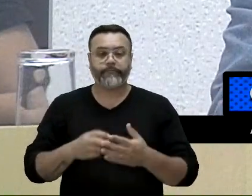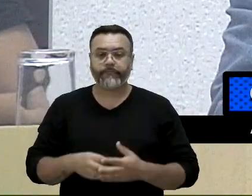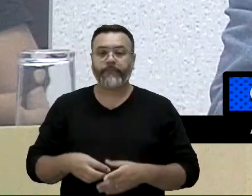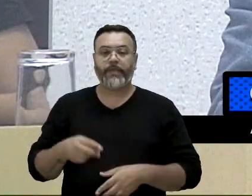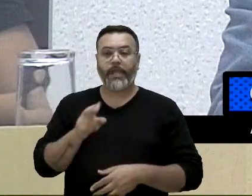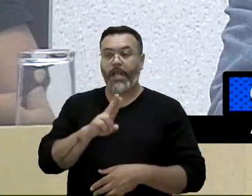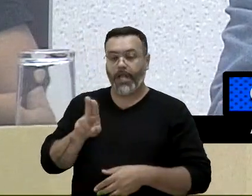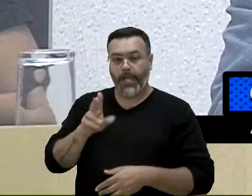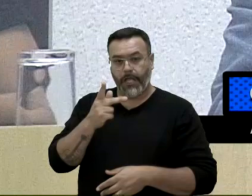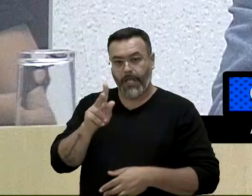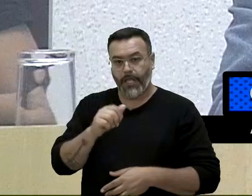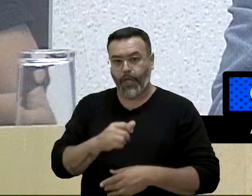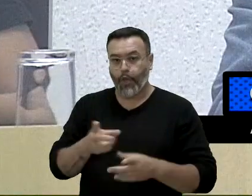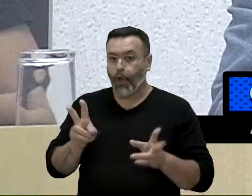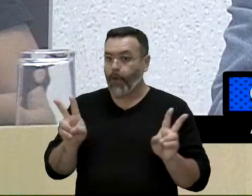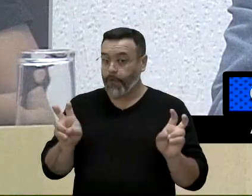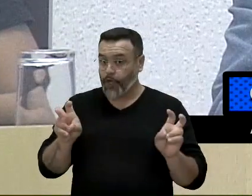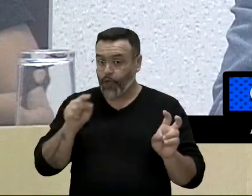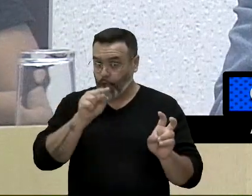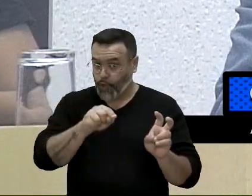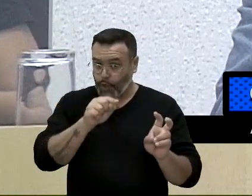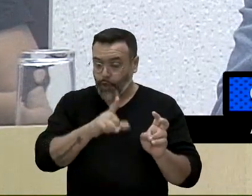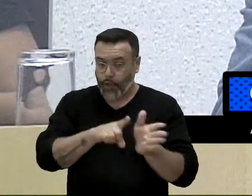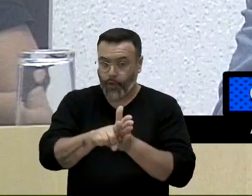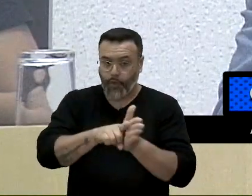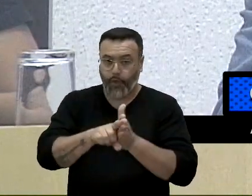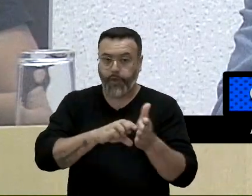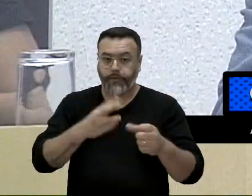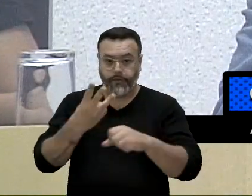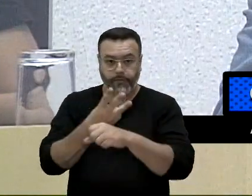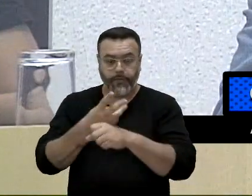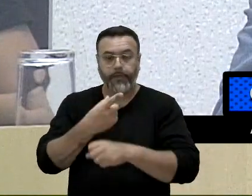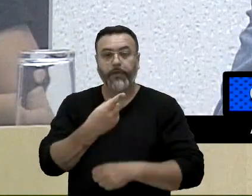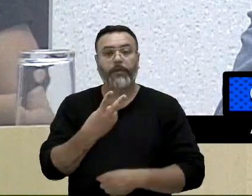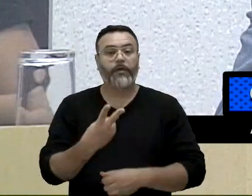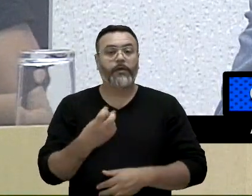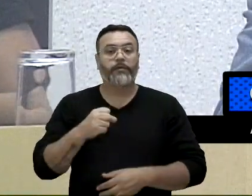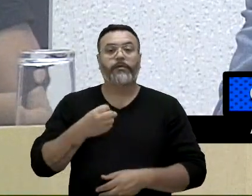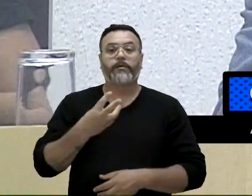e questionamento diretamente pelo WhatsApp para o número